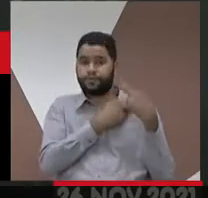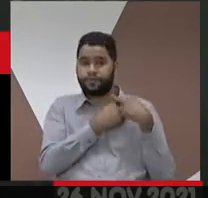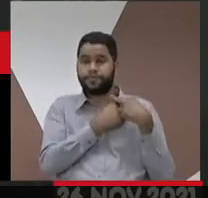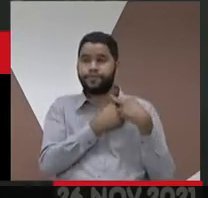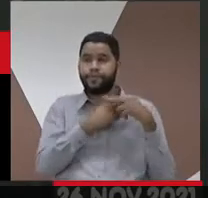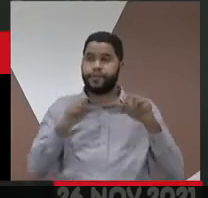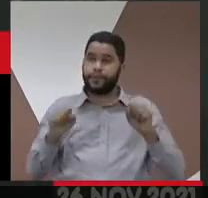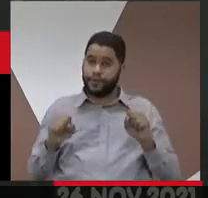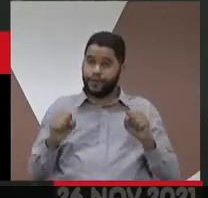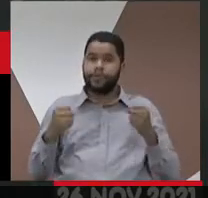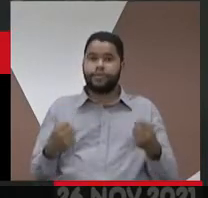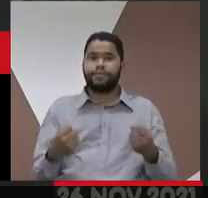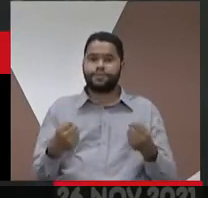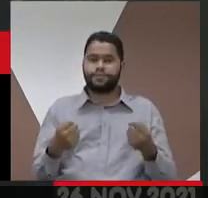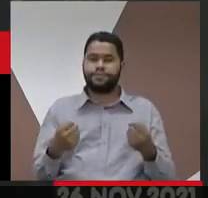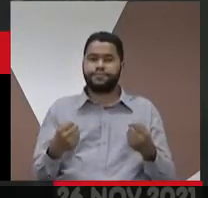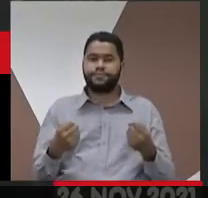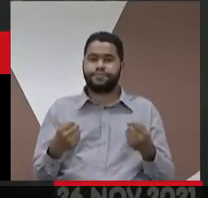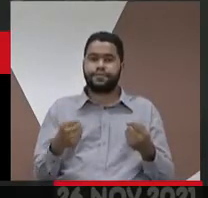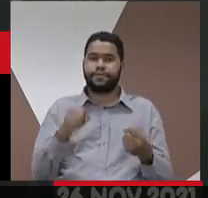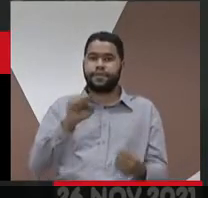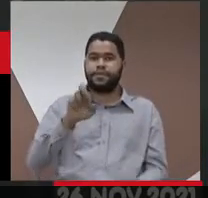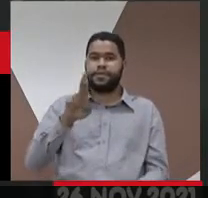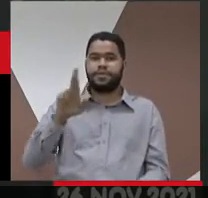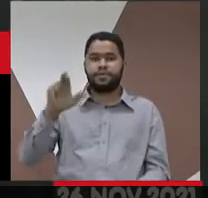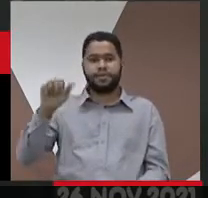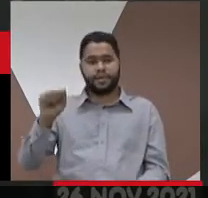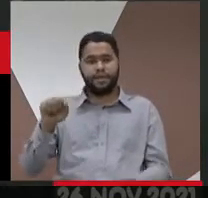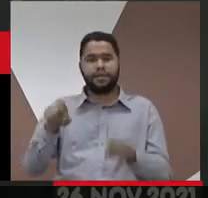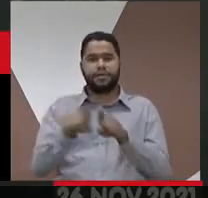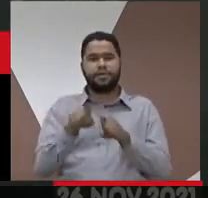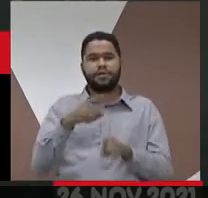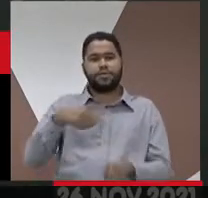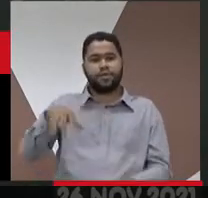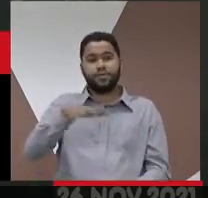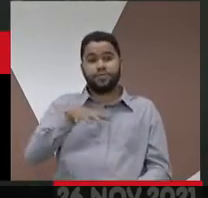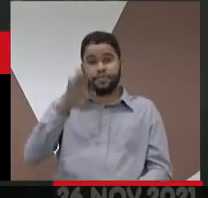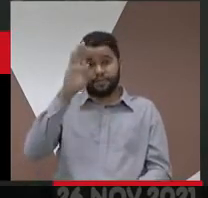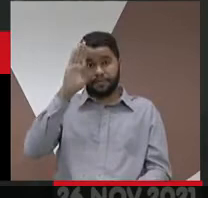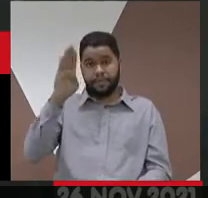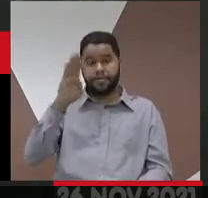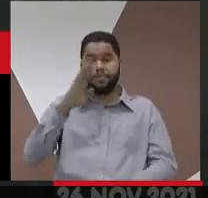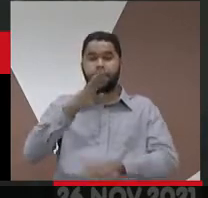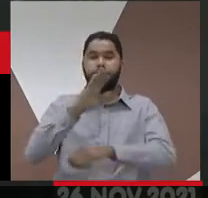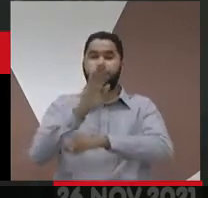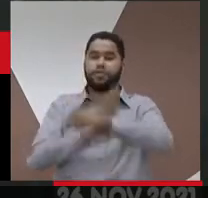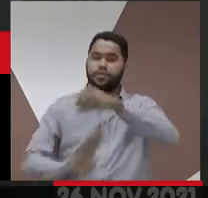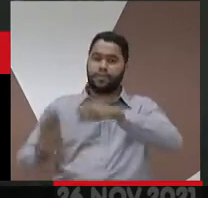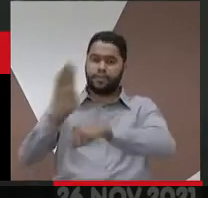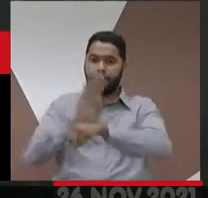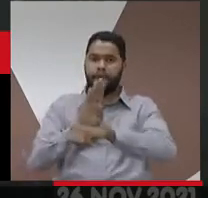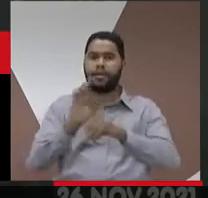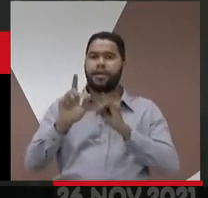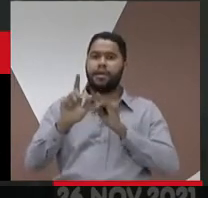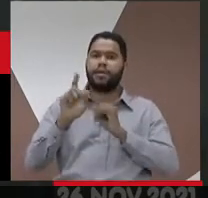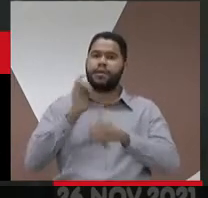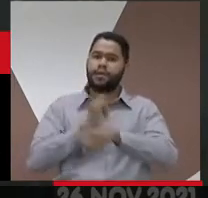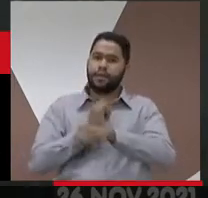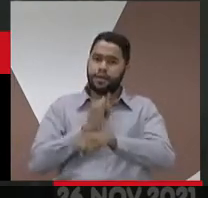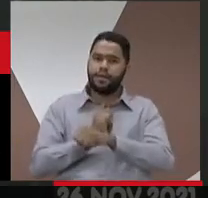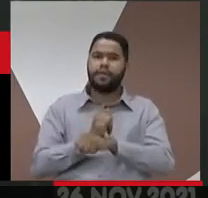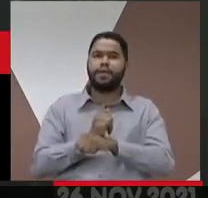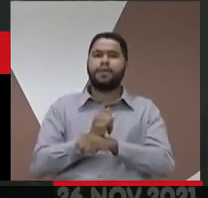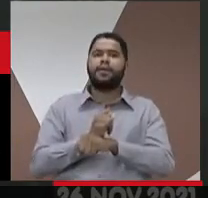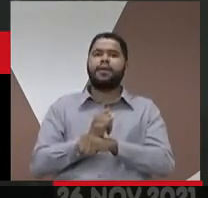de defender as serras e águas da nossa região, principalmente do Barreiro, de Ibirité, Sarzedo, Mário